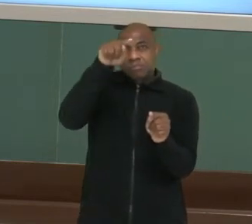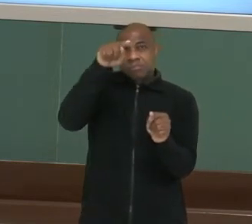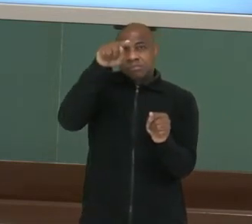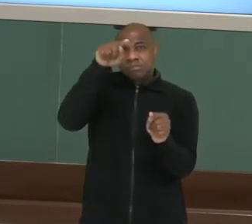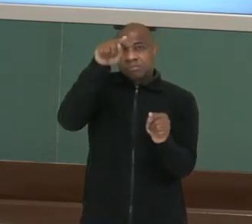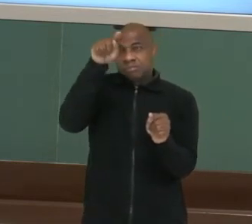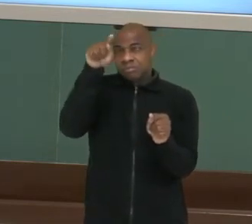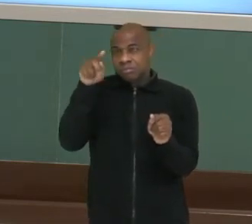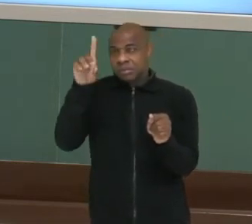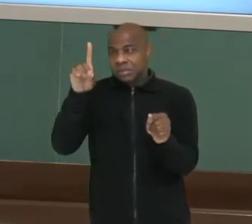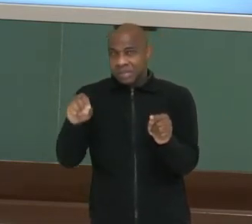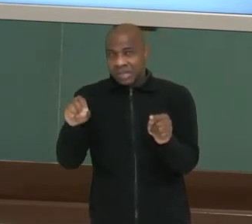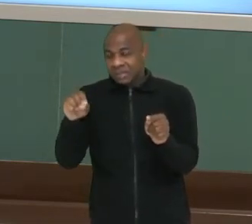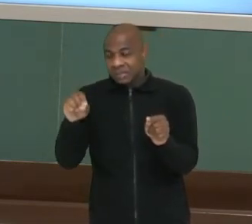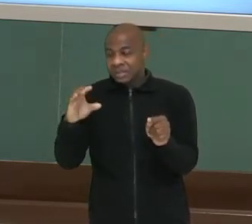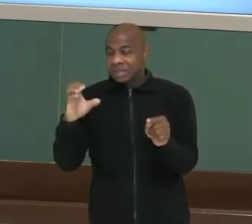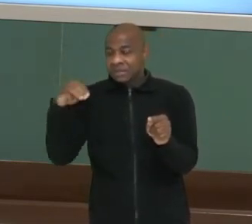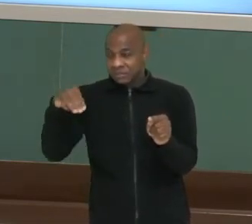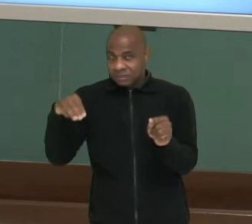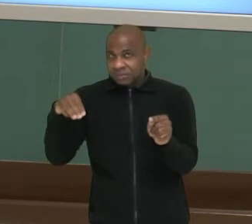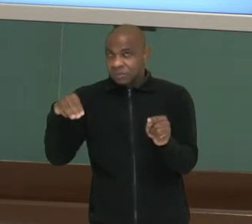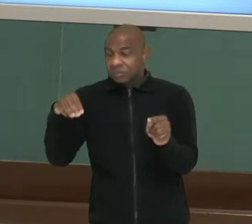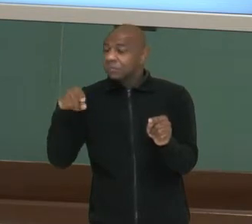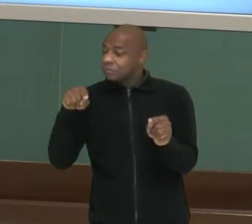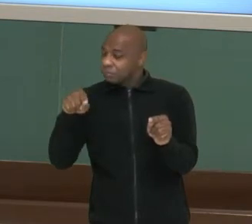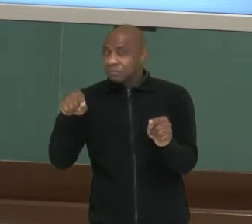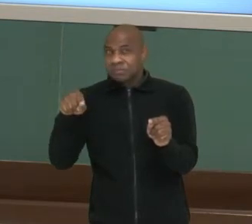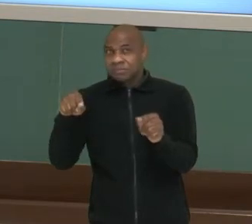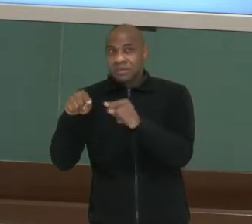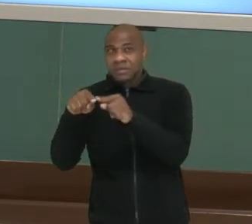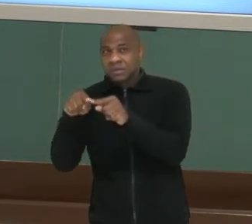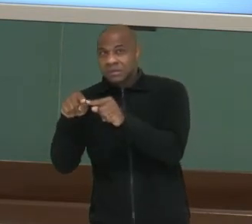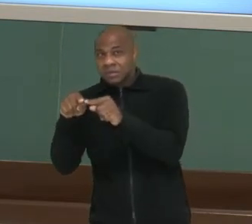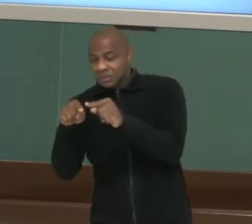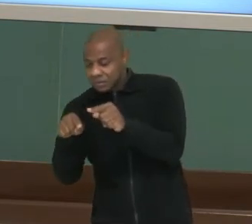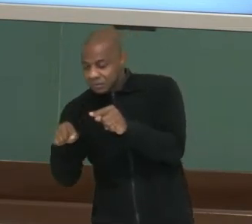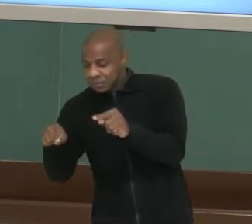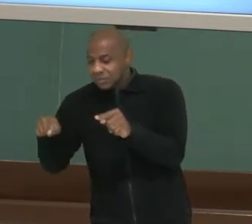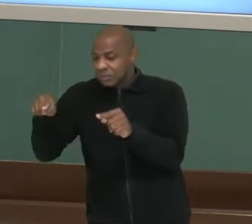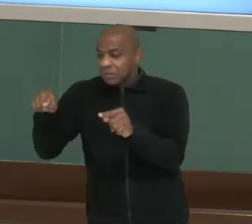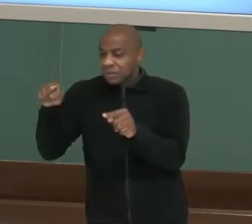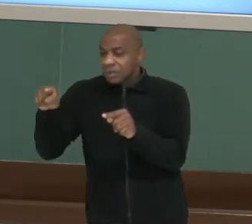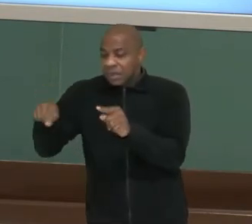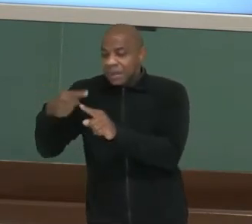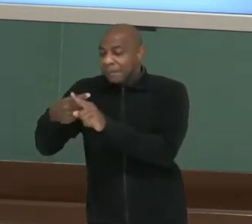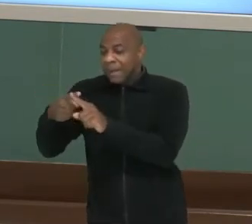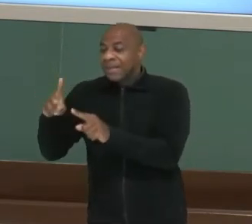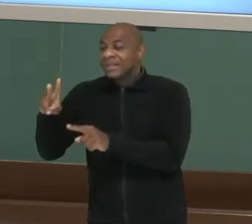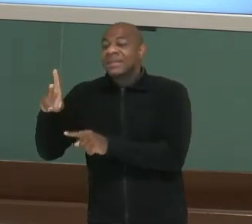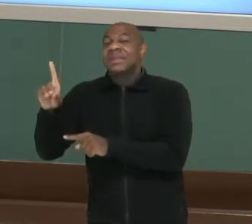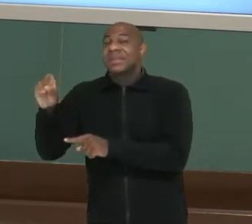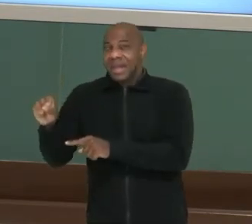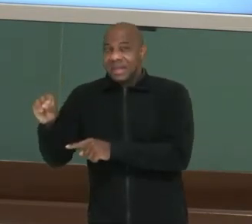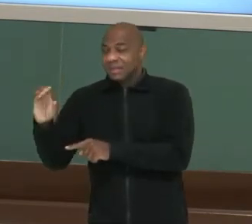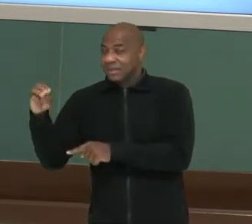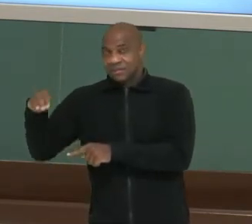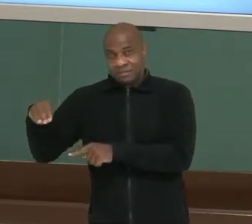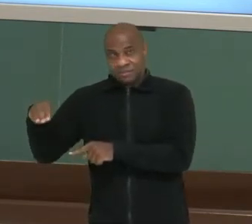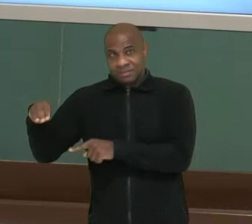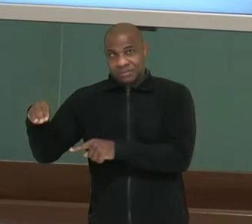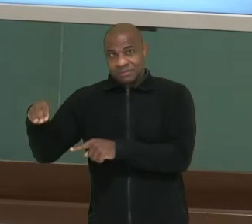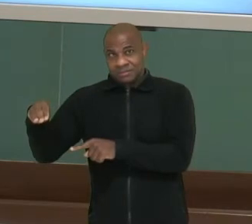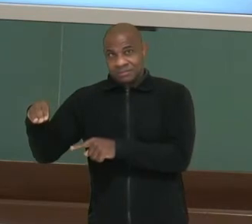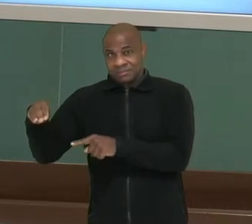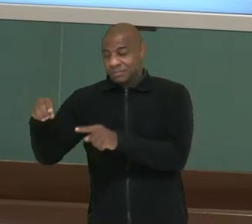em 10 centímetros, tá? E o vale cheio ela fecha a mais 10 centímetros. Então, uma crista